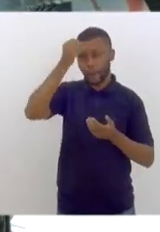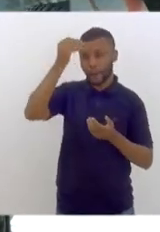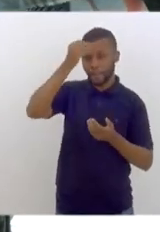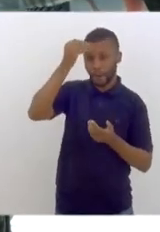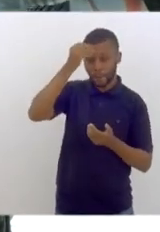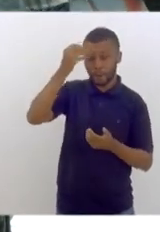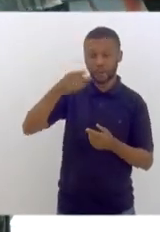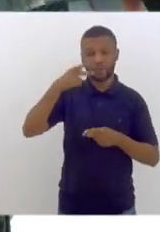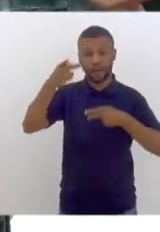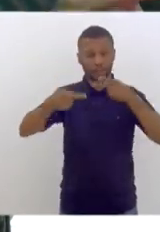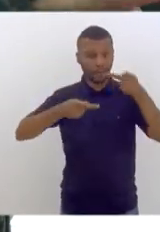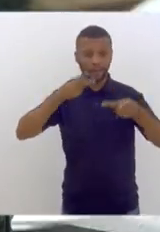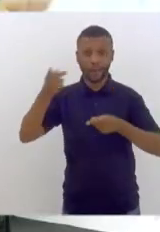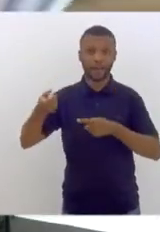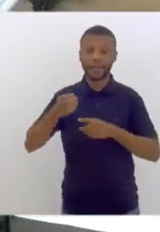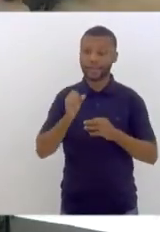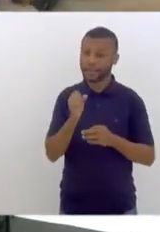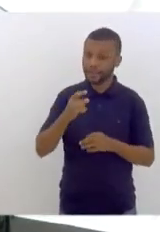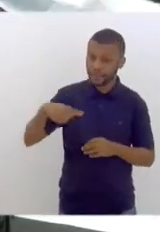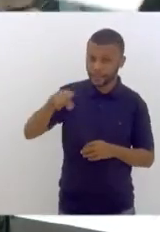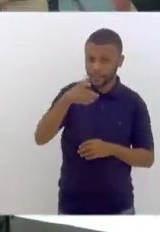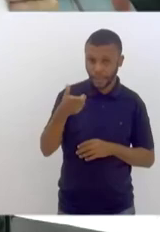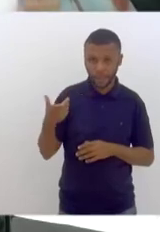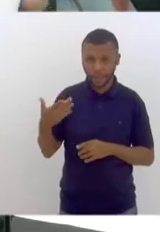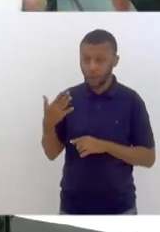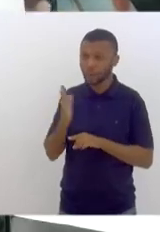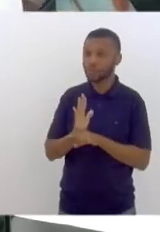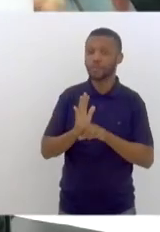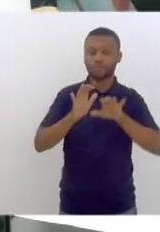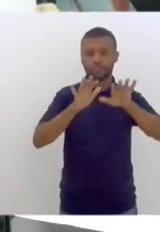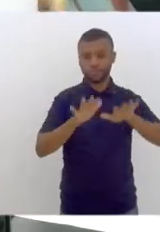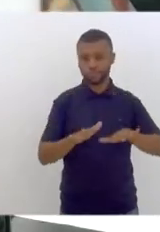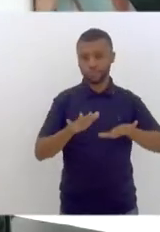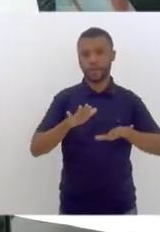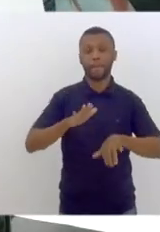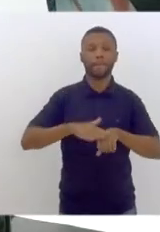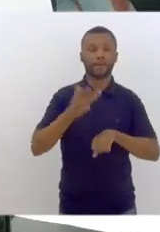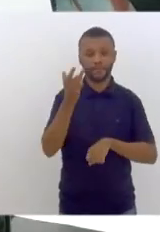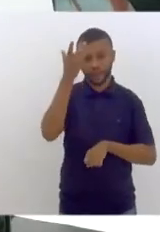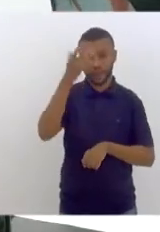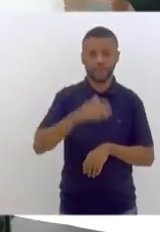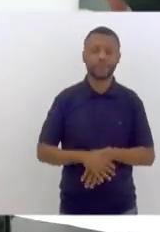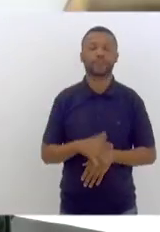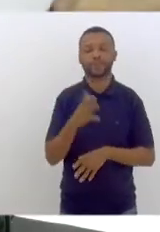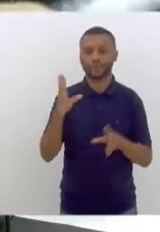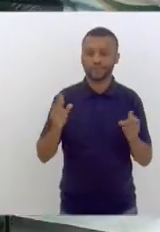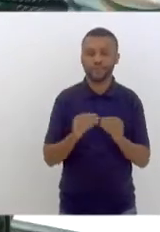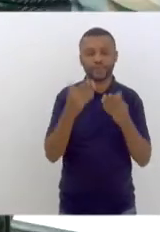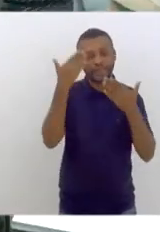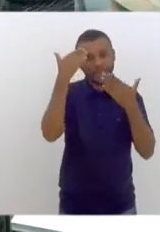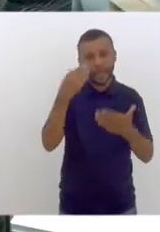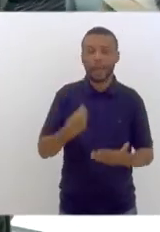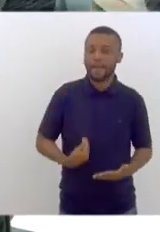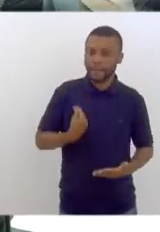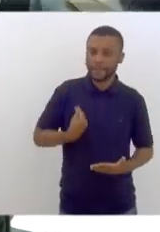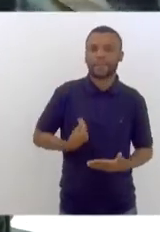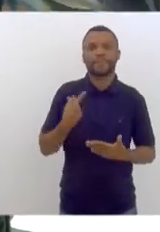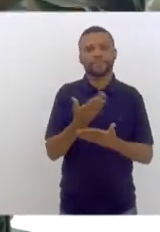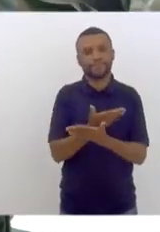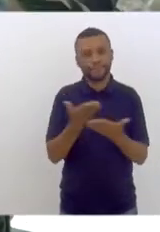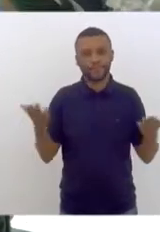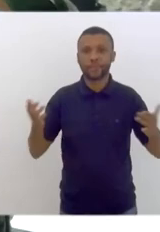puder mandar contribuição por escrito é muito mais fácil. Então, assim posto, agradecendo a presença de todas e